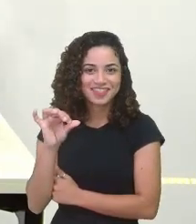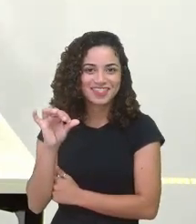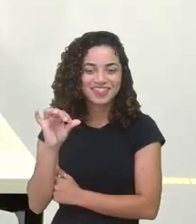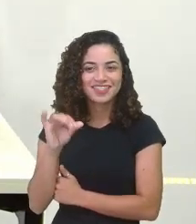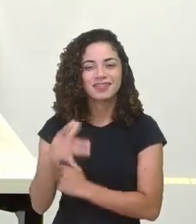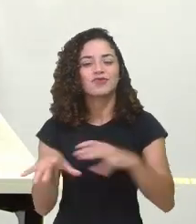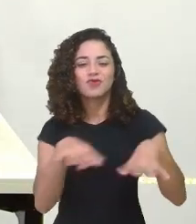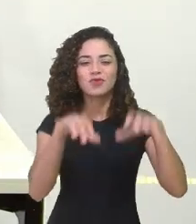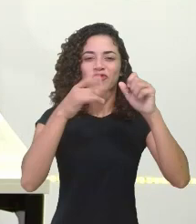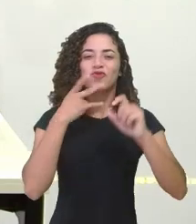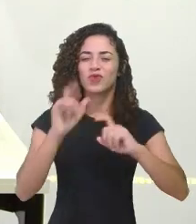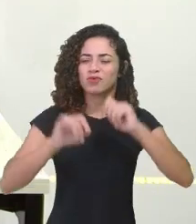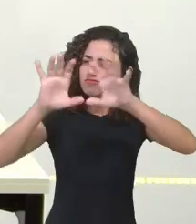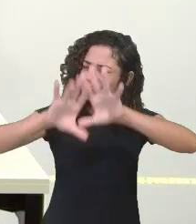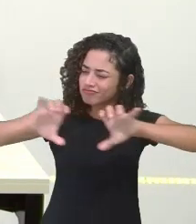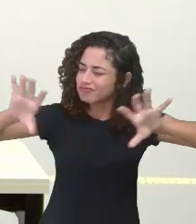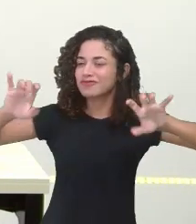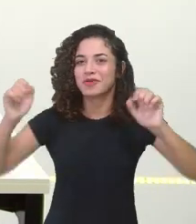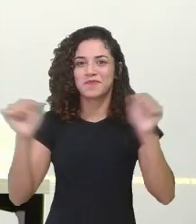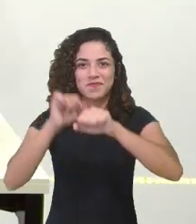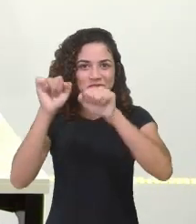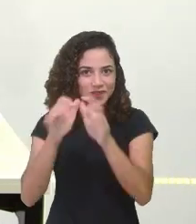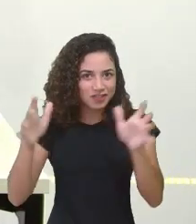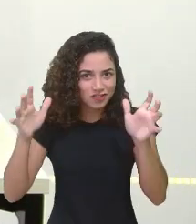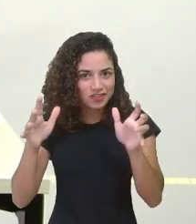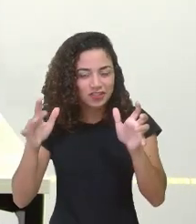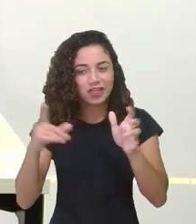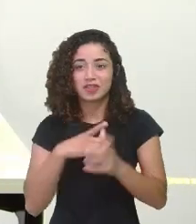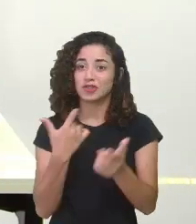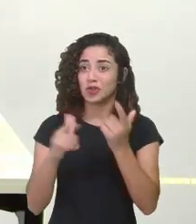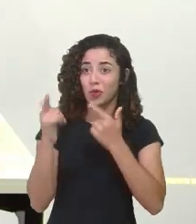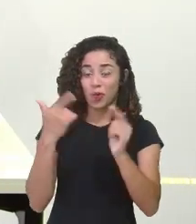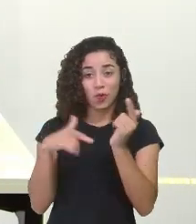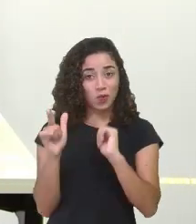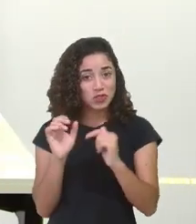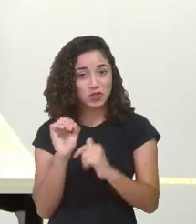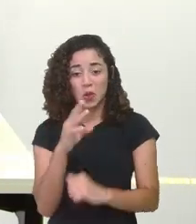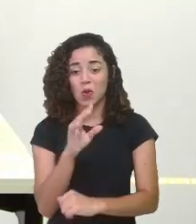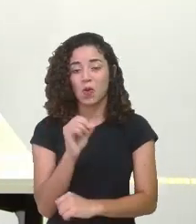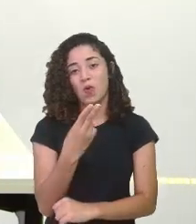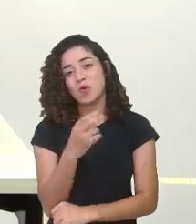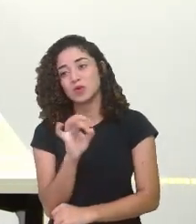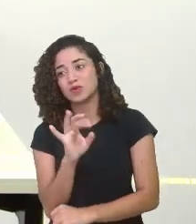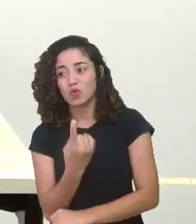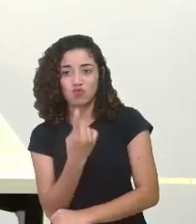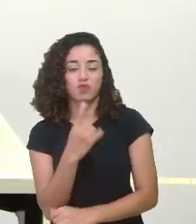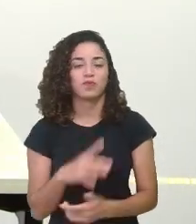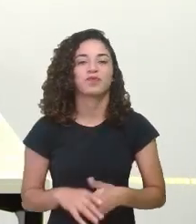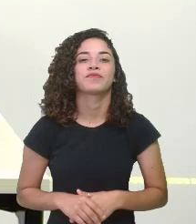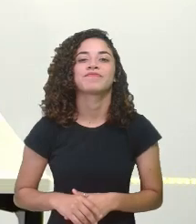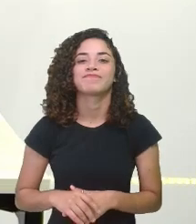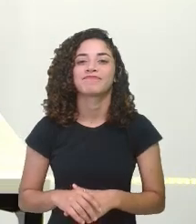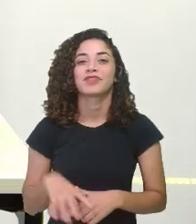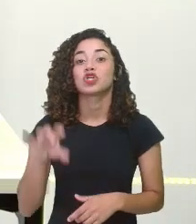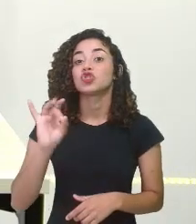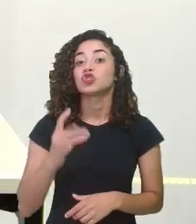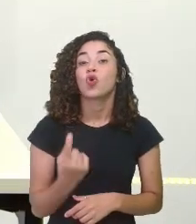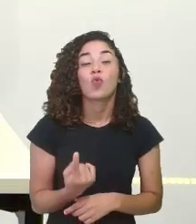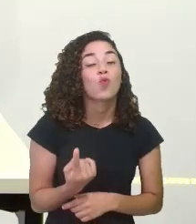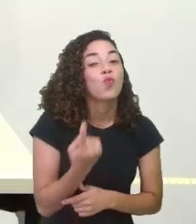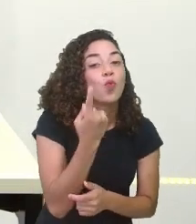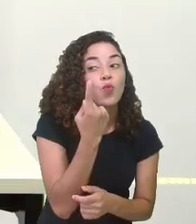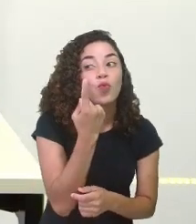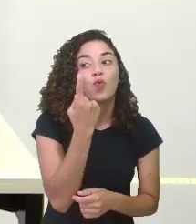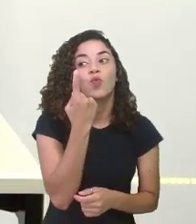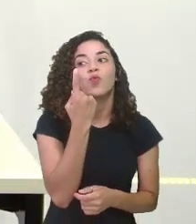falou uma nuvem mágica. Vamos contar. Será que tem outra nuvem ou só tinha uma nuvem mesmo? Só tinha uma E nuvem.